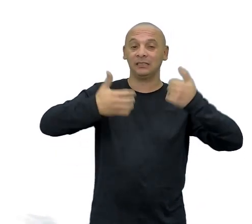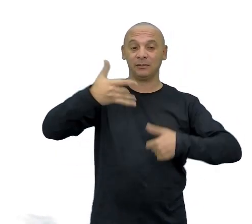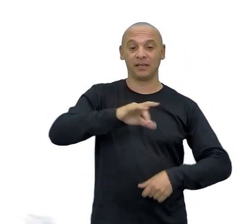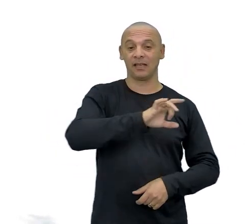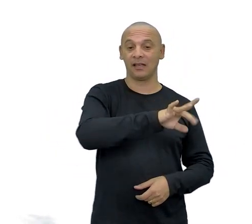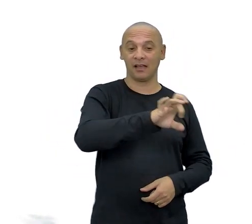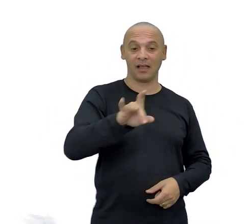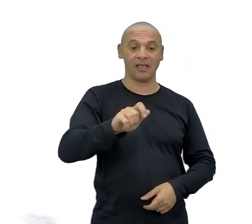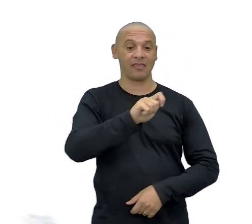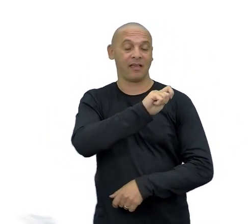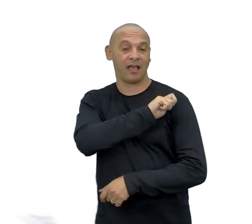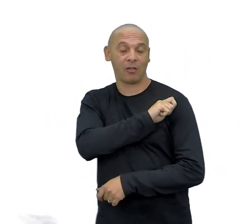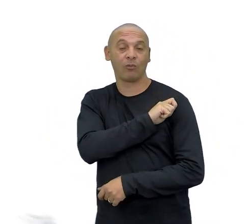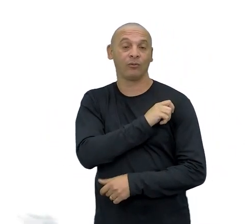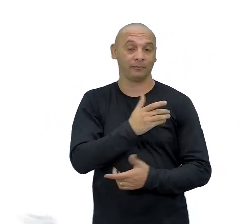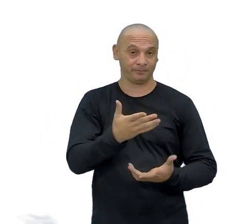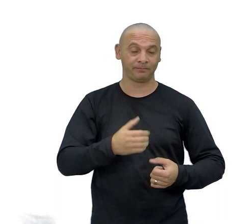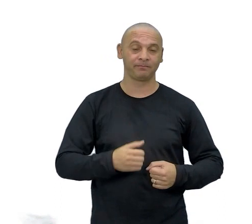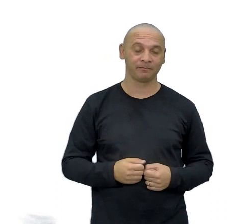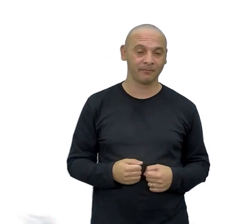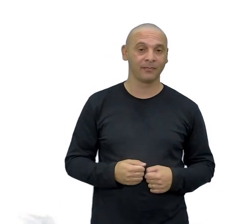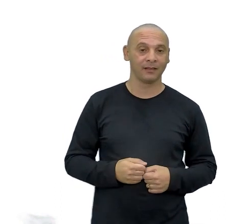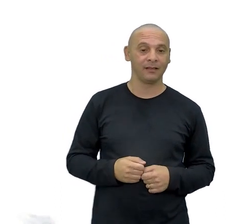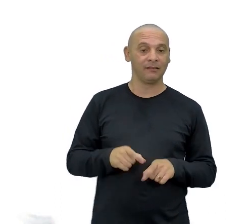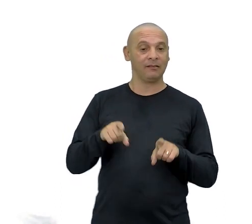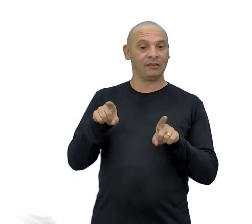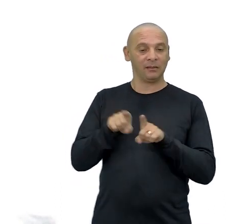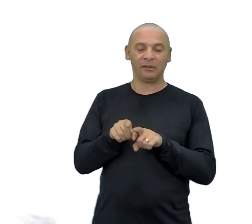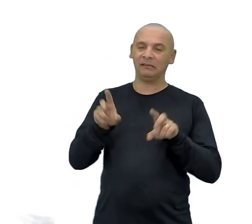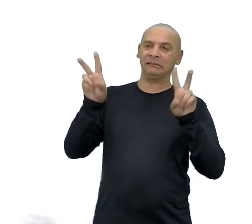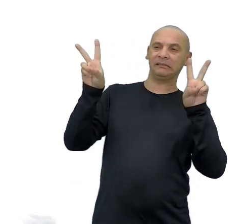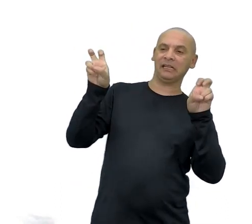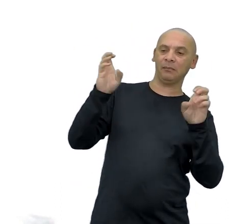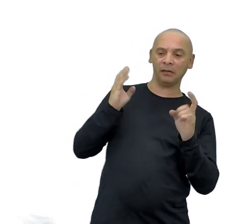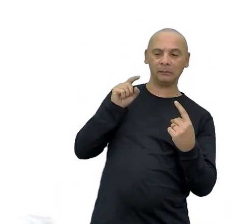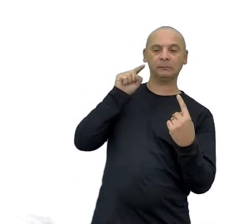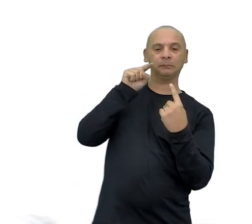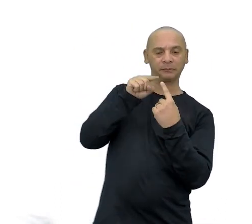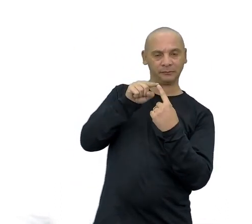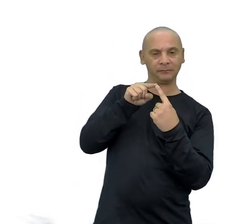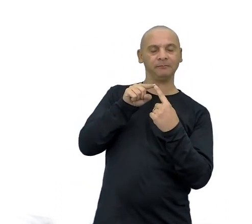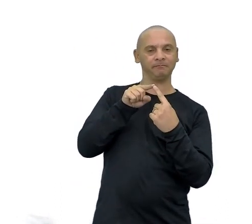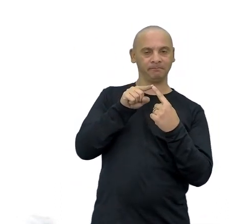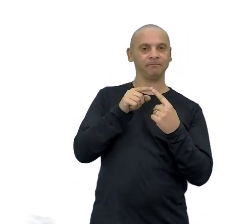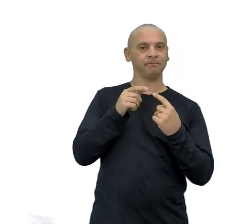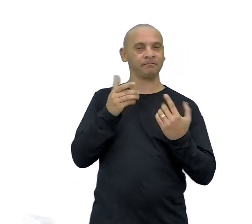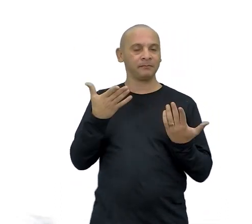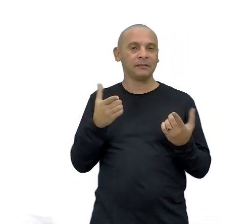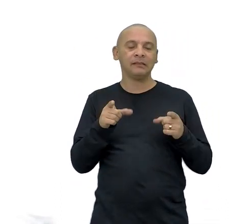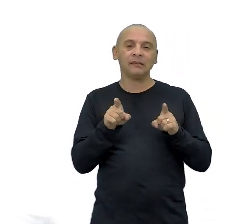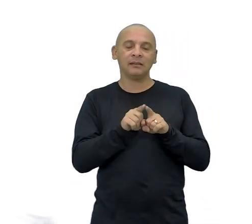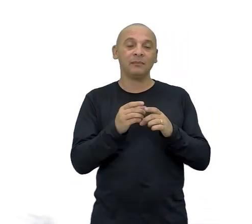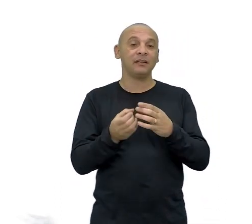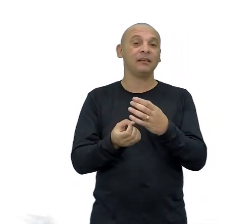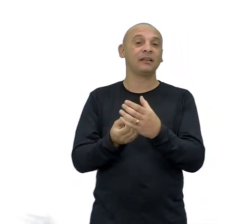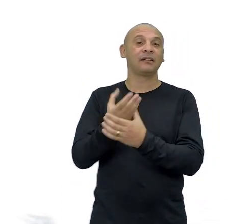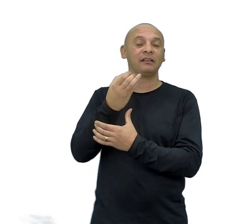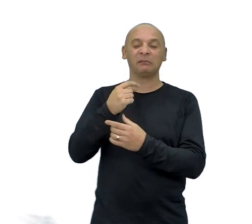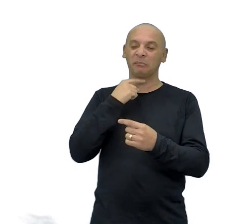o que eles não citaram no início. A constatação da temática do assunto que está sendo discutido e elaboração